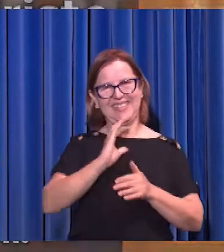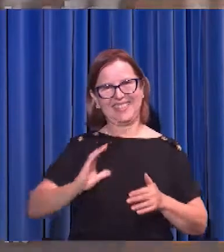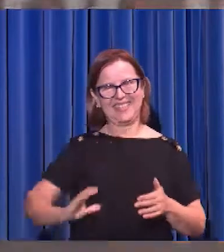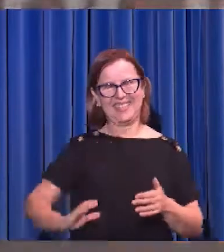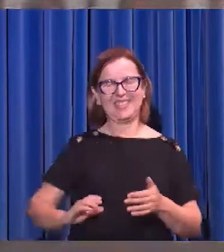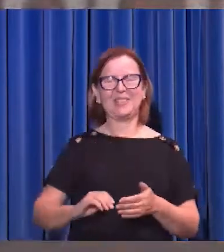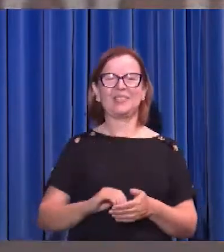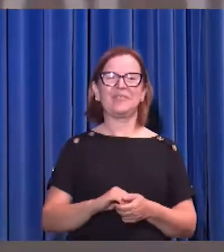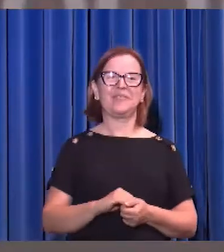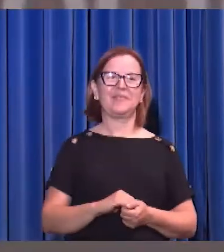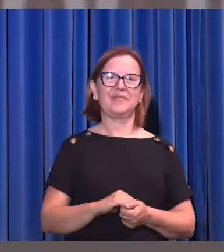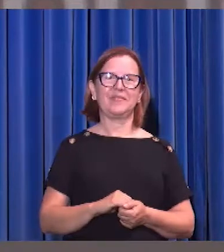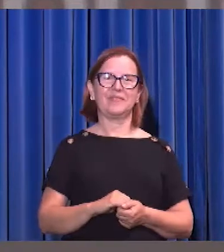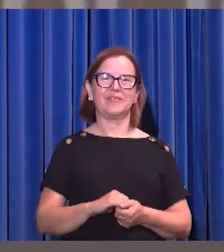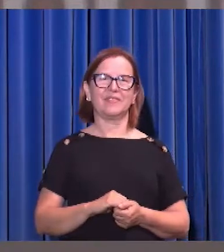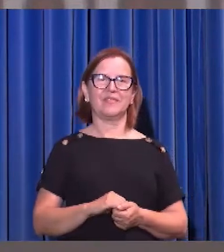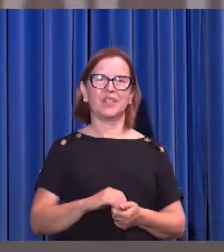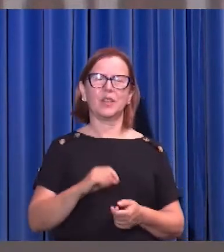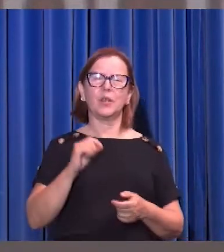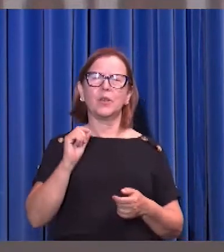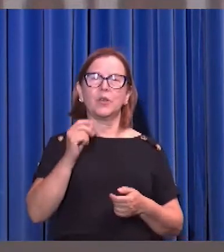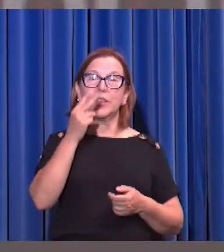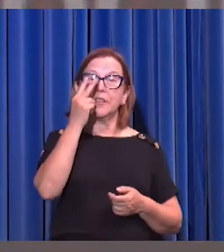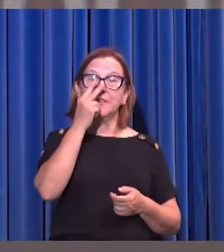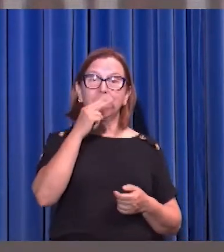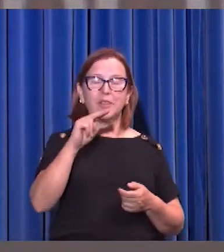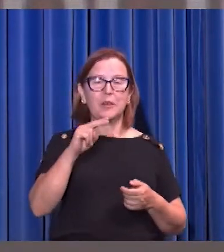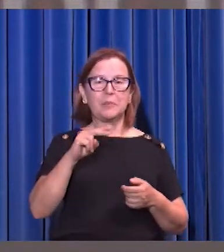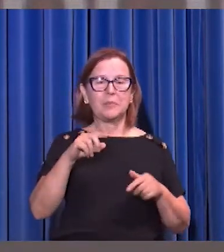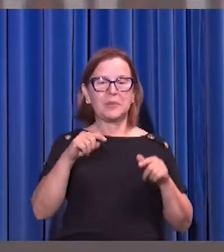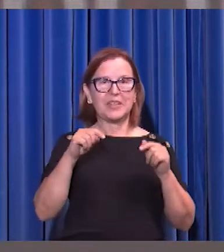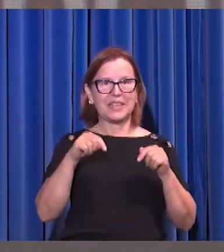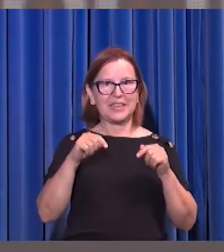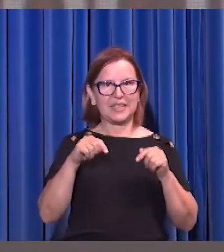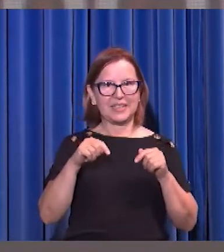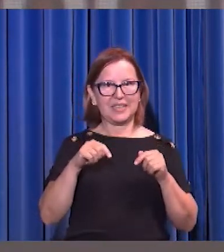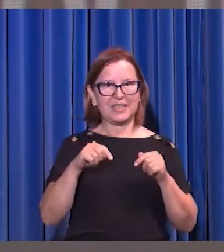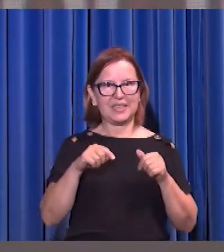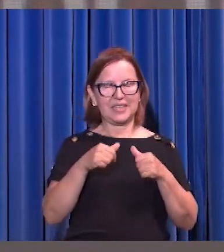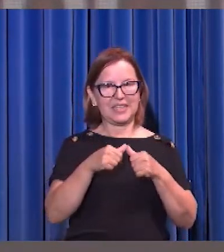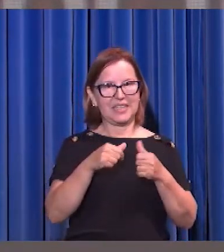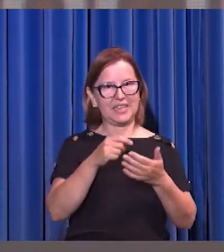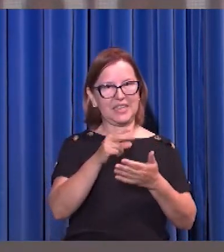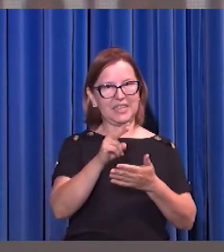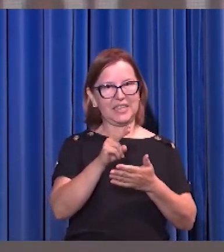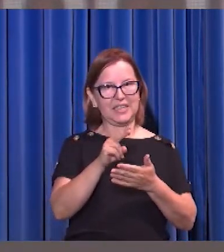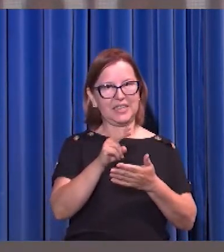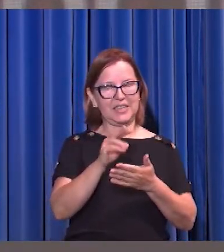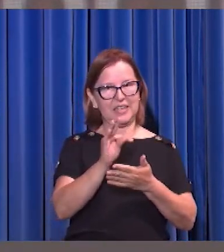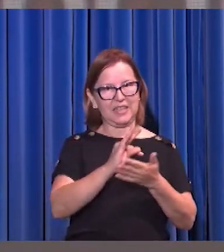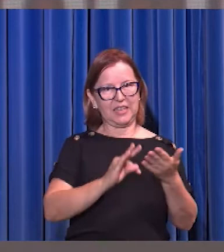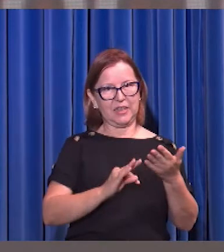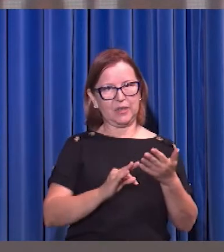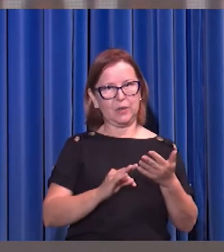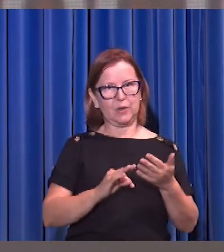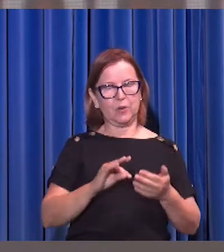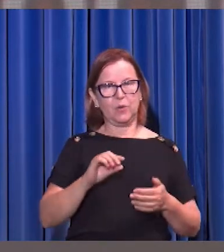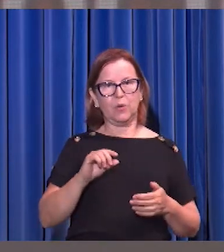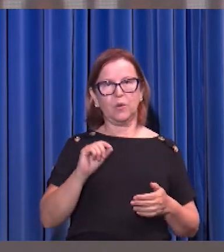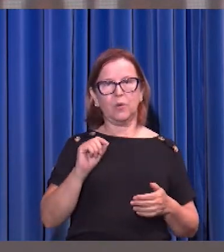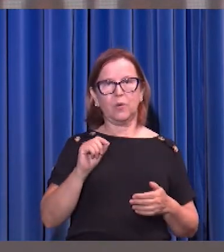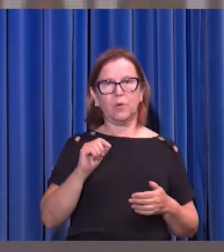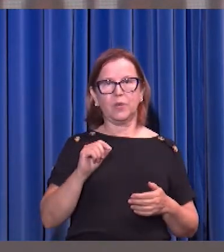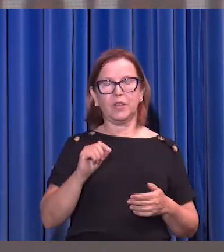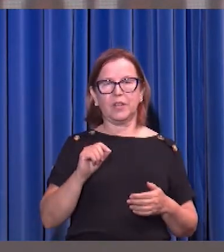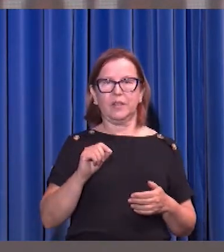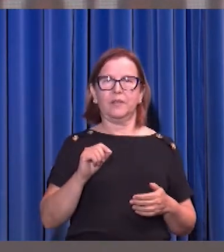O que nós vemos aqui nesse texto? O que temos ouvido, o que temos visto com os nossos próprios olhos,